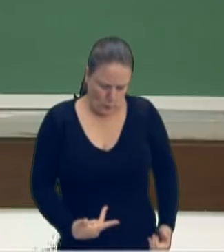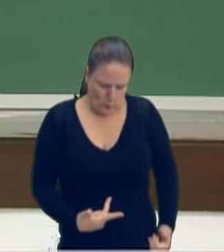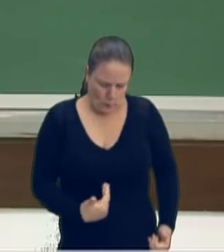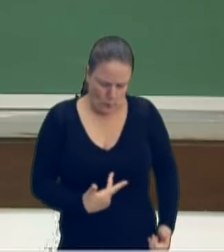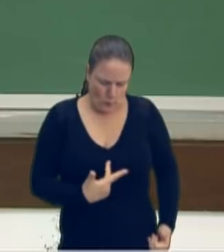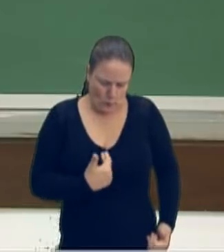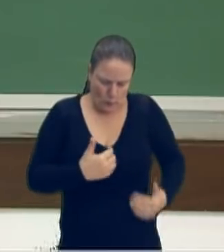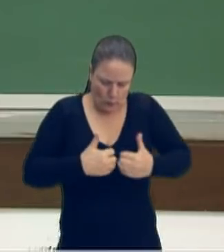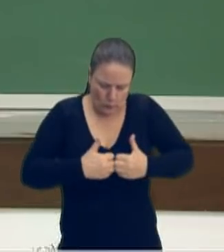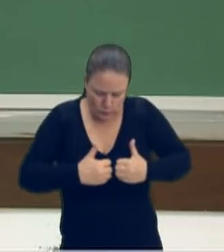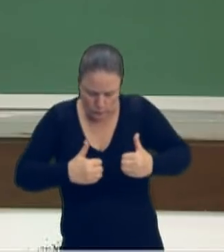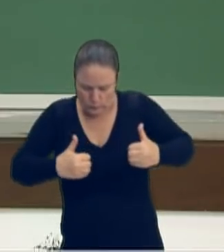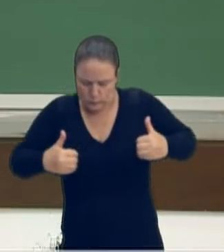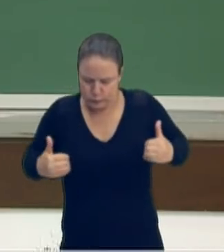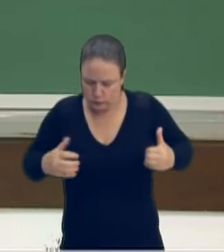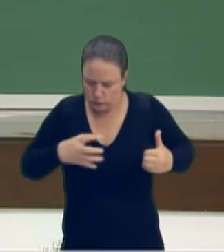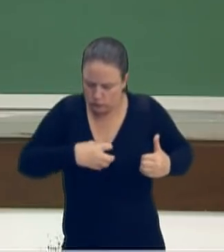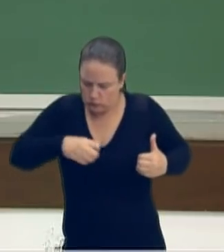inclusive, de